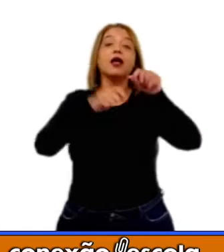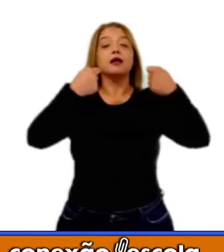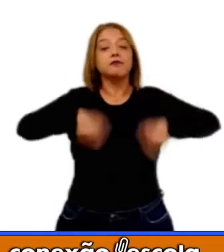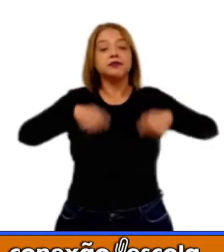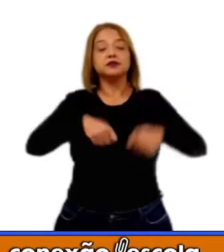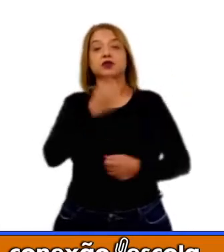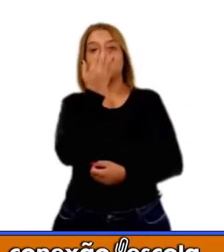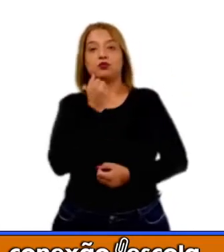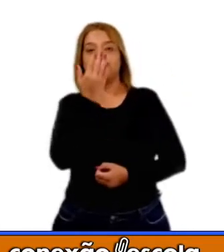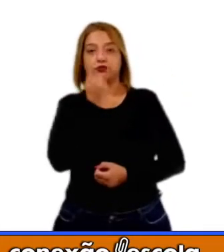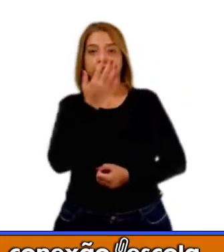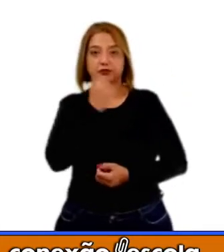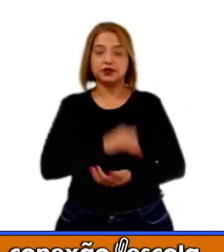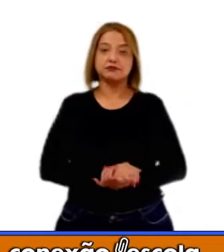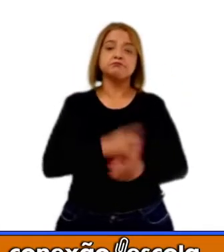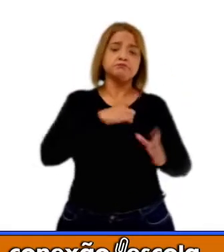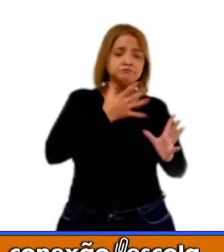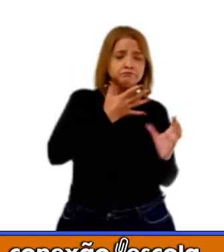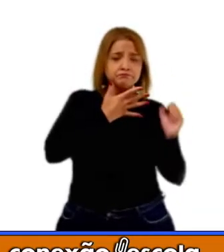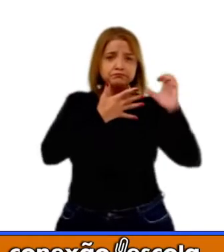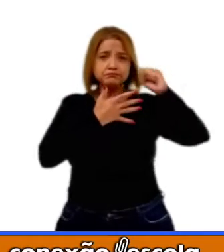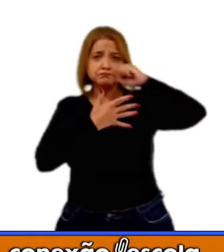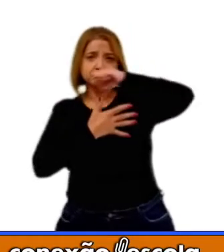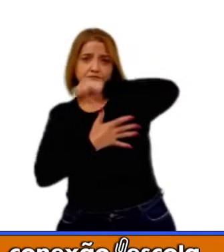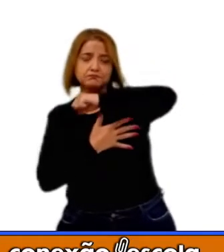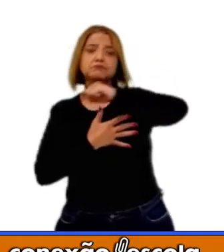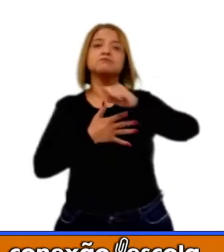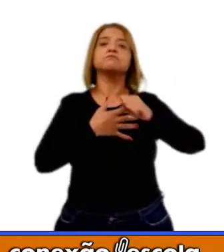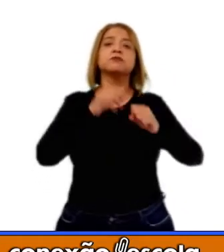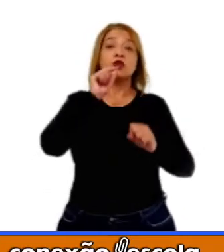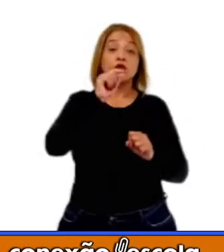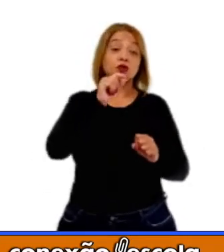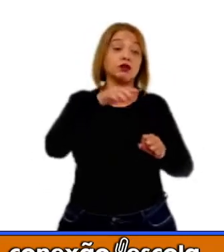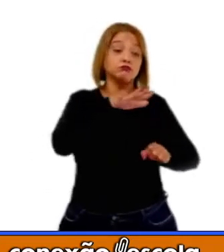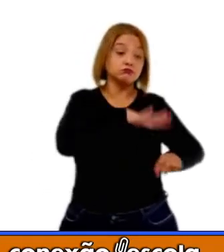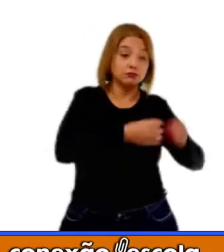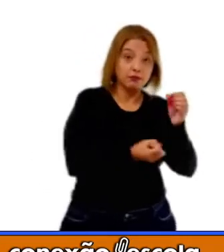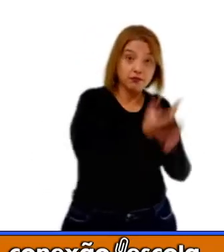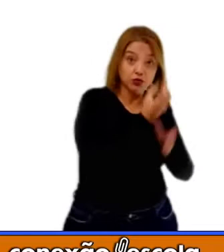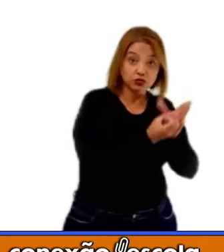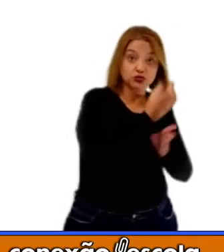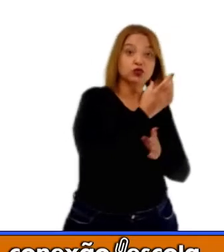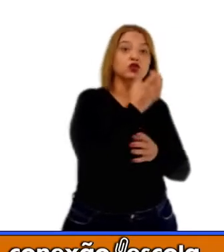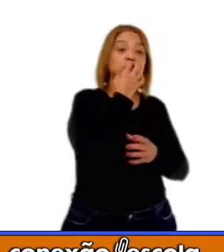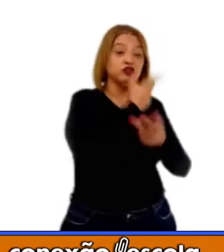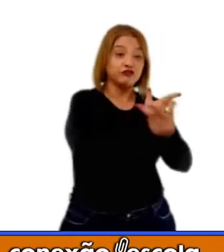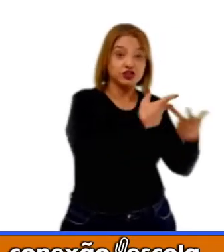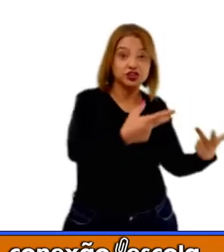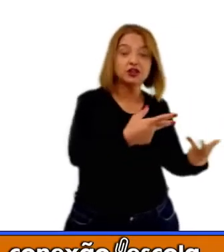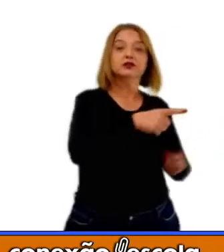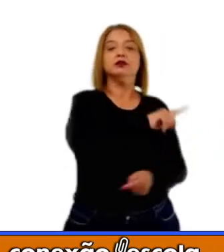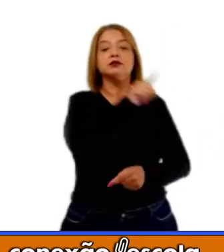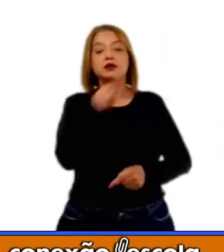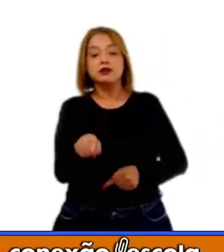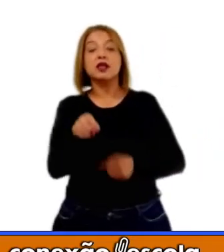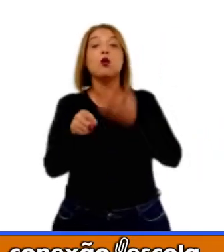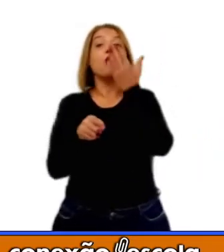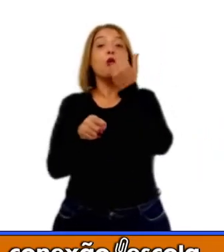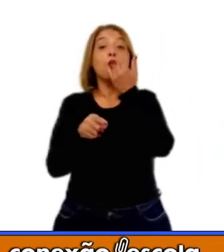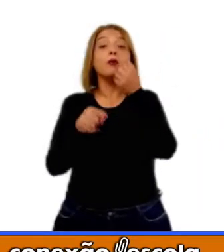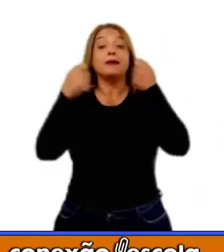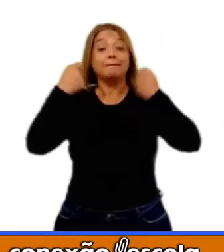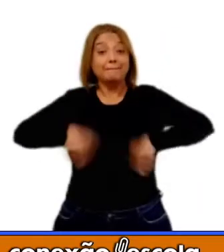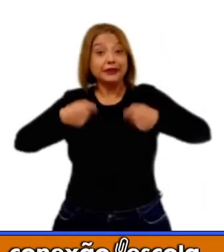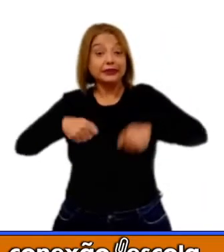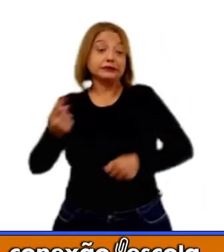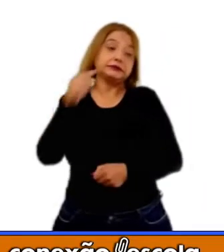alimentar. Em uma cadeia alimentar, os produtores são os vegetais, os consumidores dependem de um